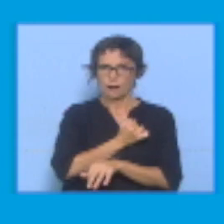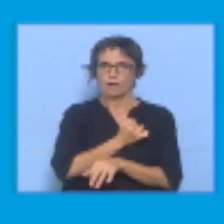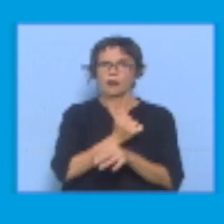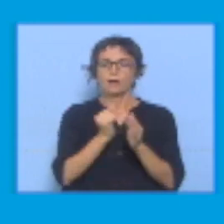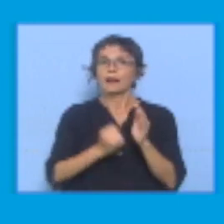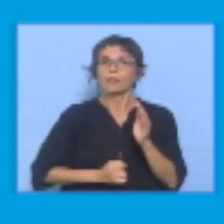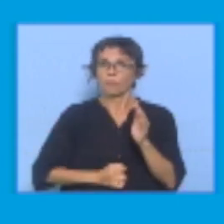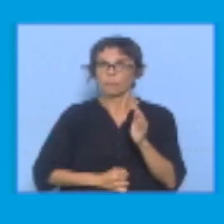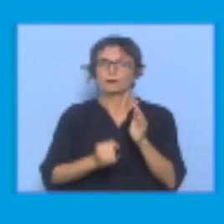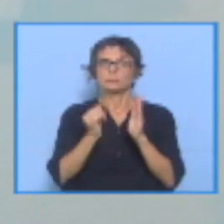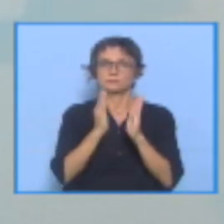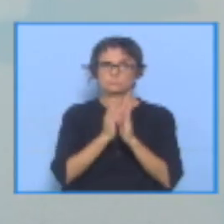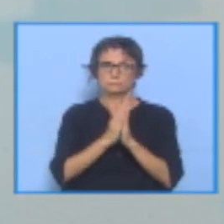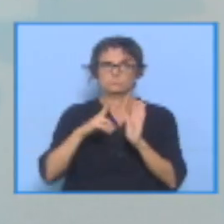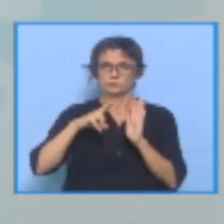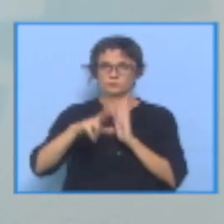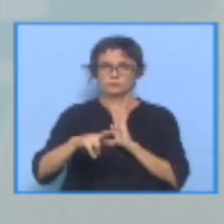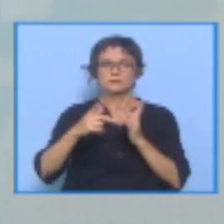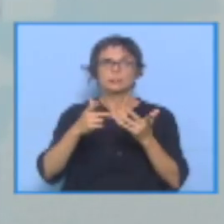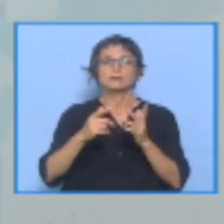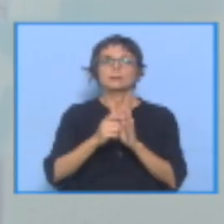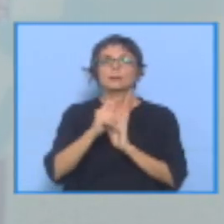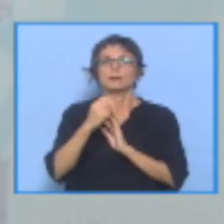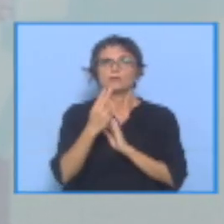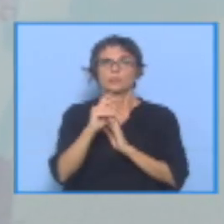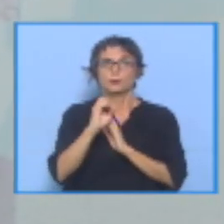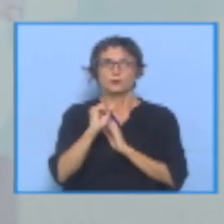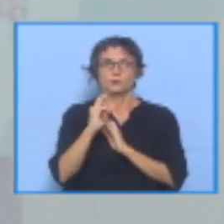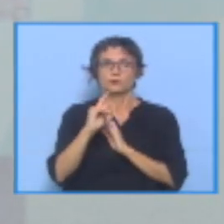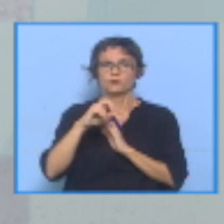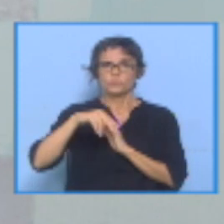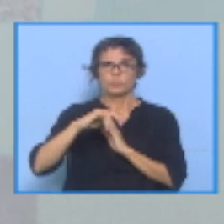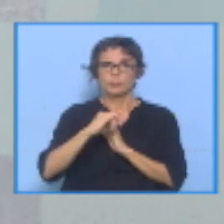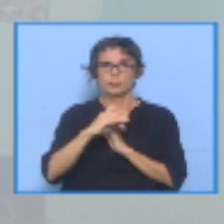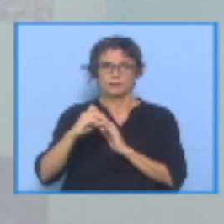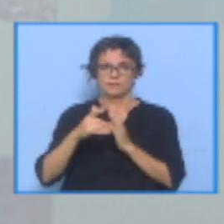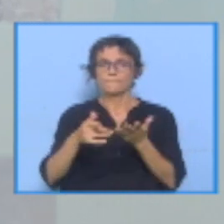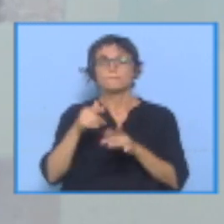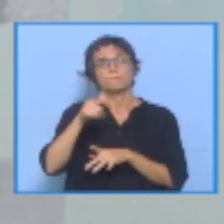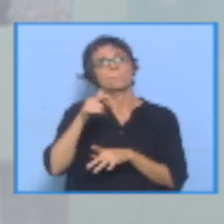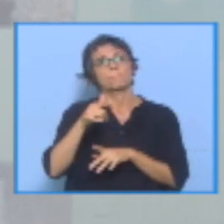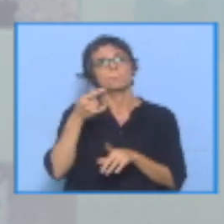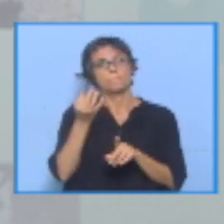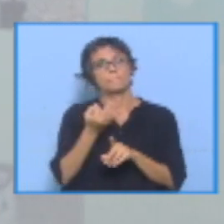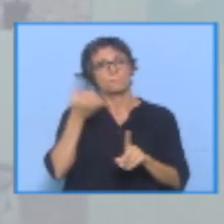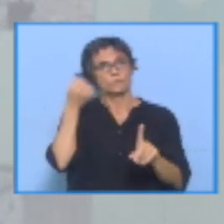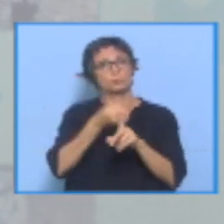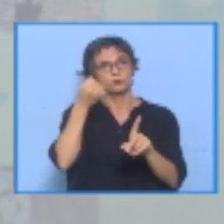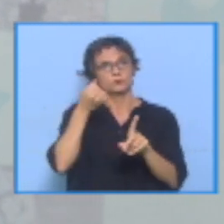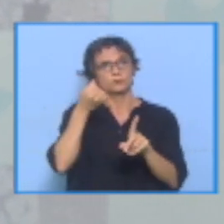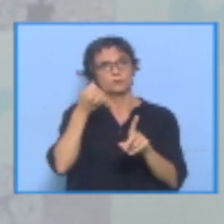Quaresma, obrigado por estar no programa Eclésia. Este é um desafio do